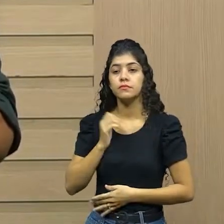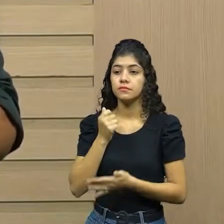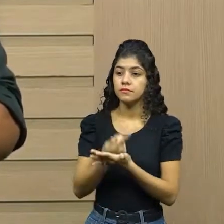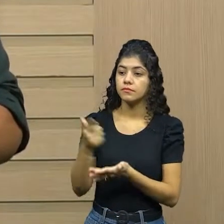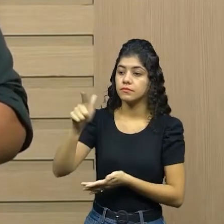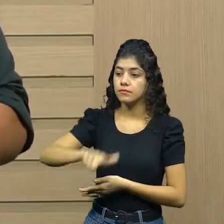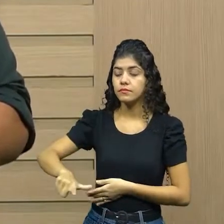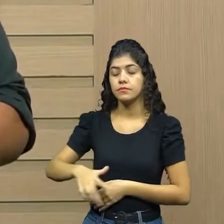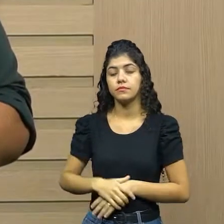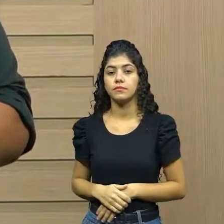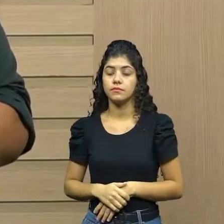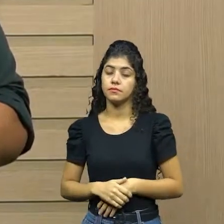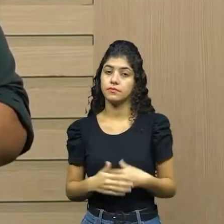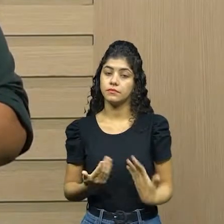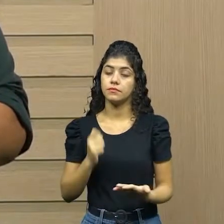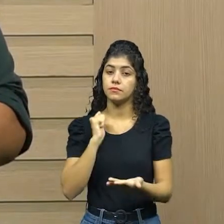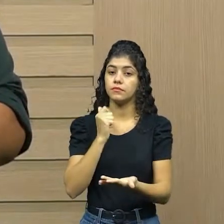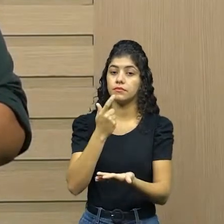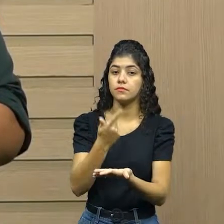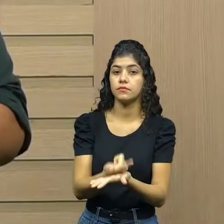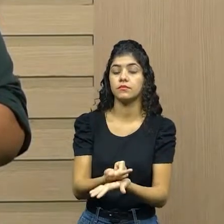eles compram